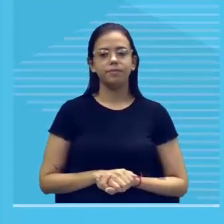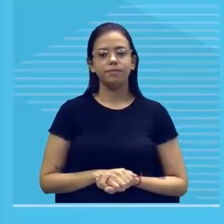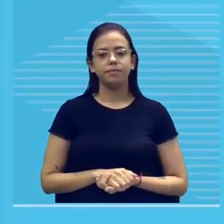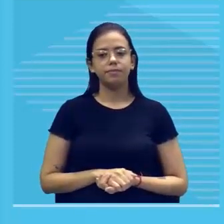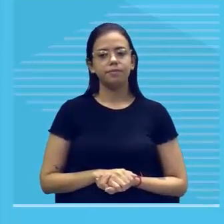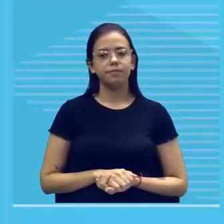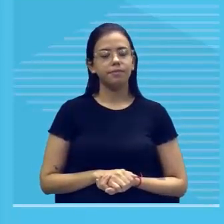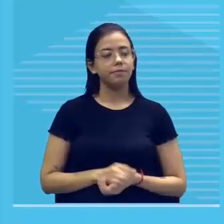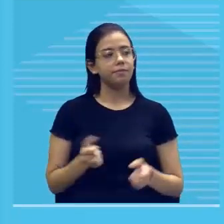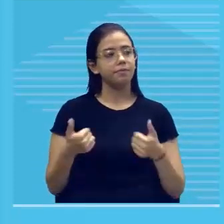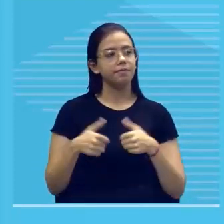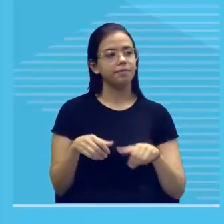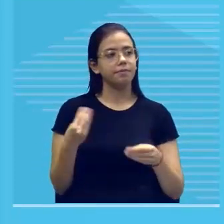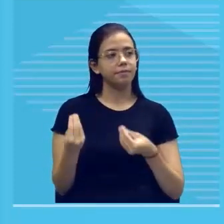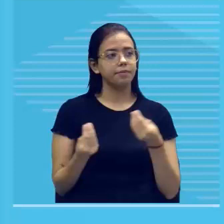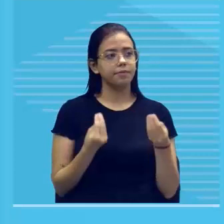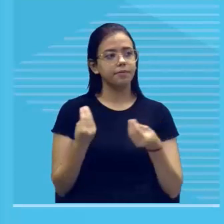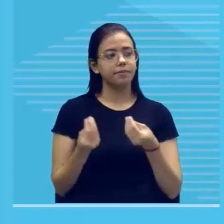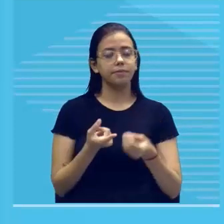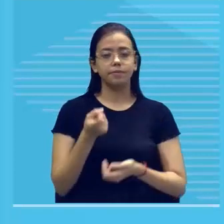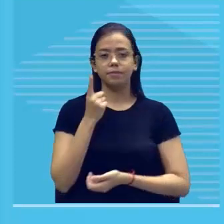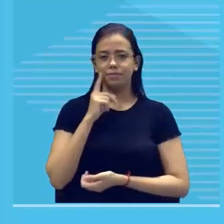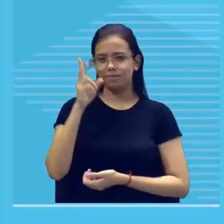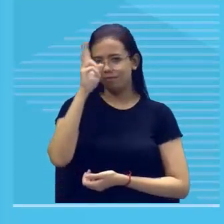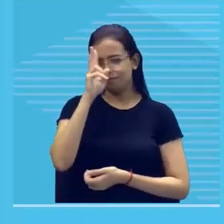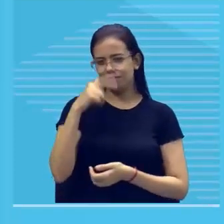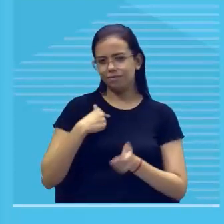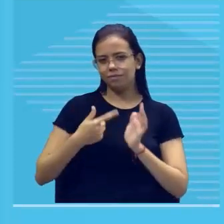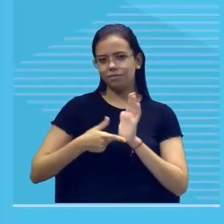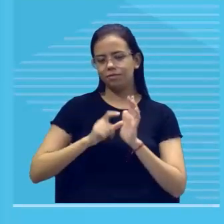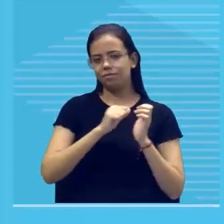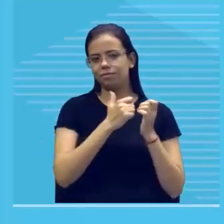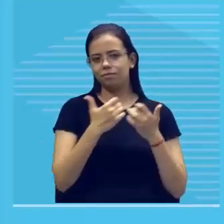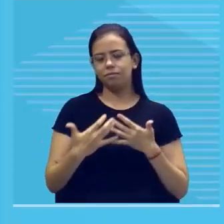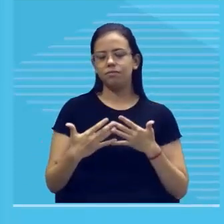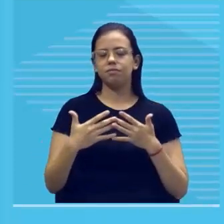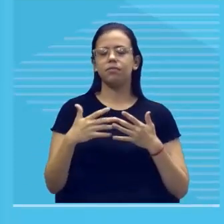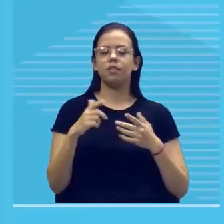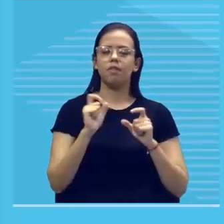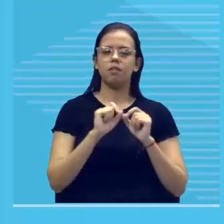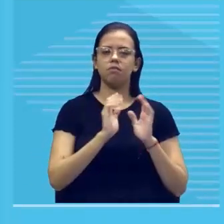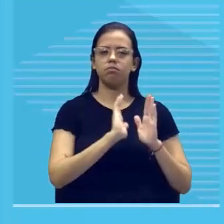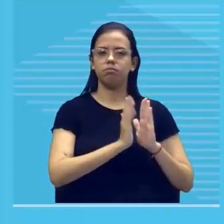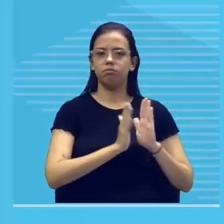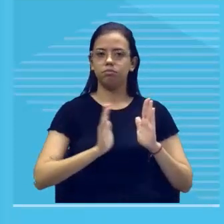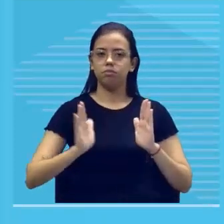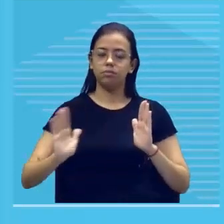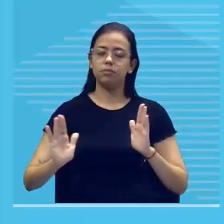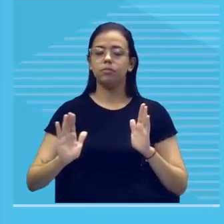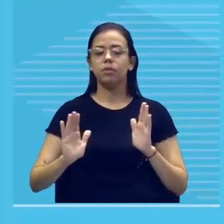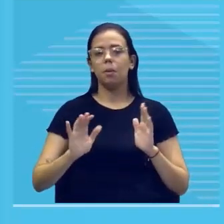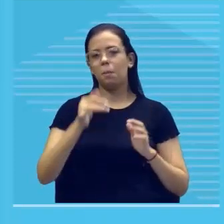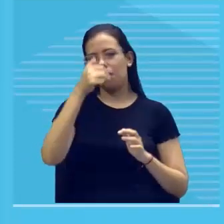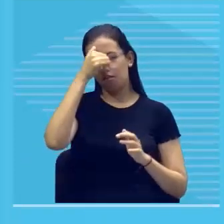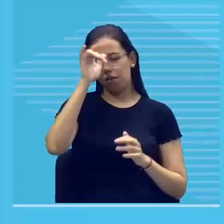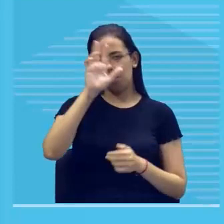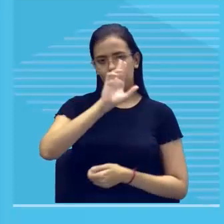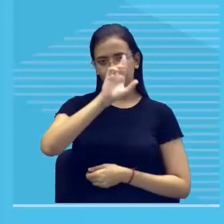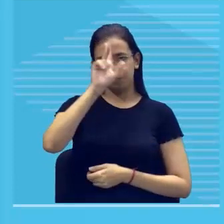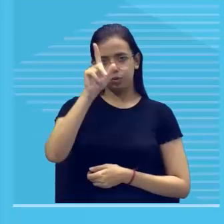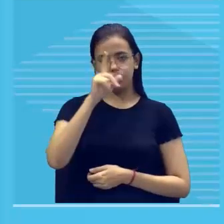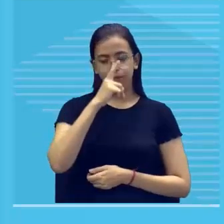então ficou assim ó lembra que eu comentei com vocês vamos fazer a tampa por etapa para você não se